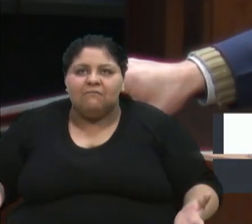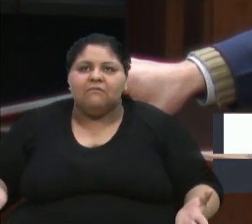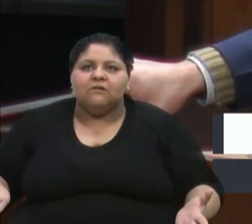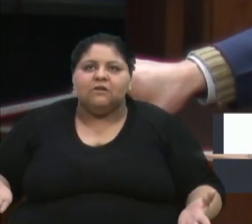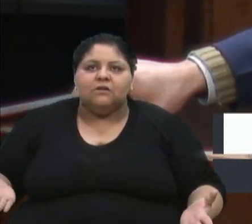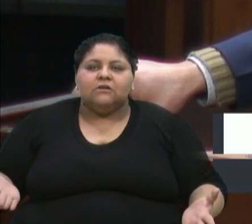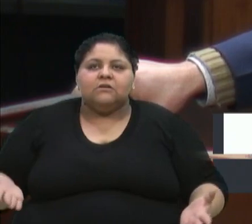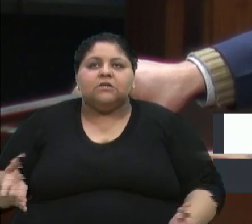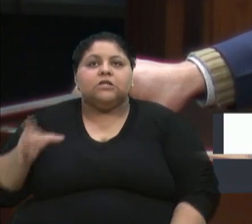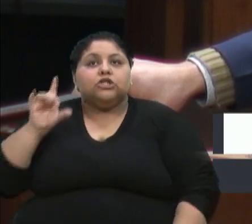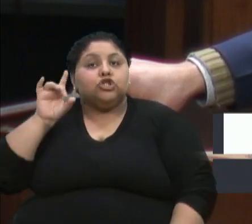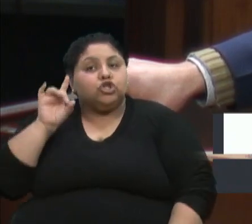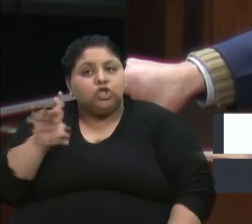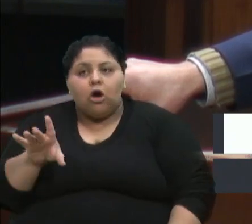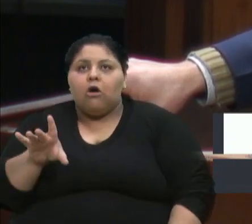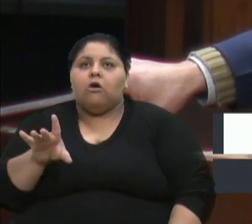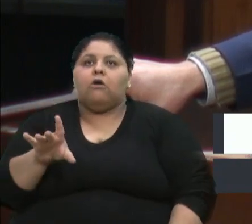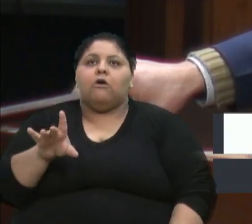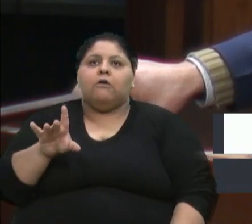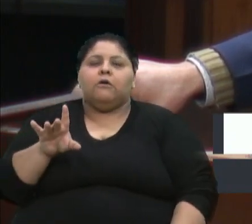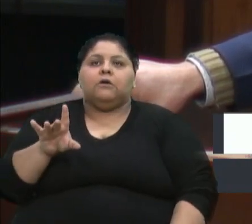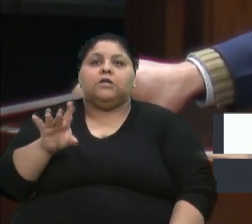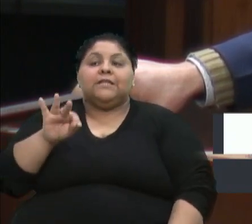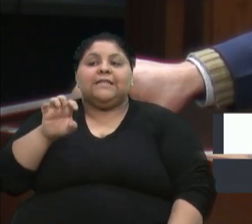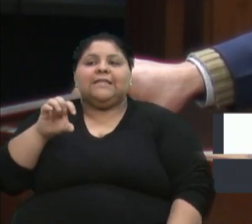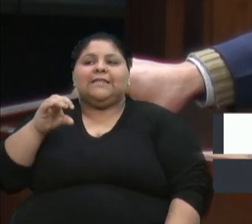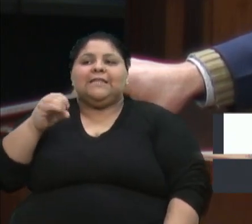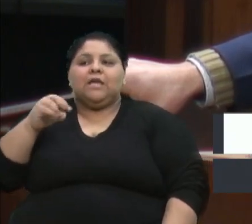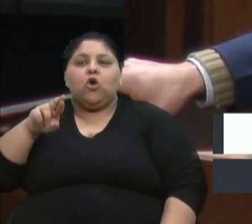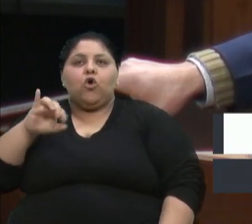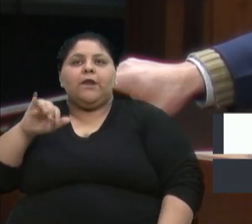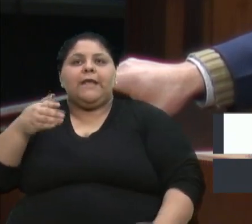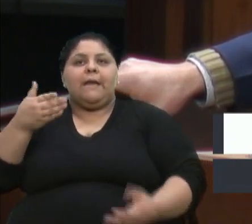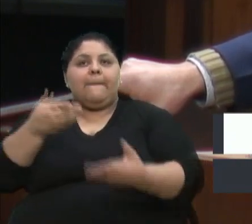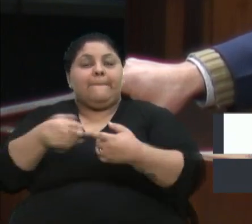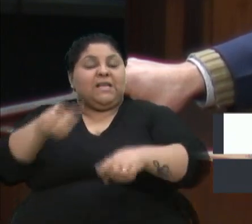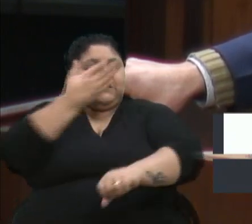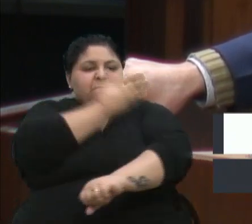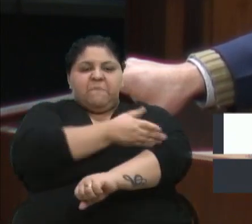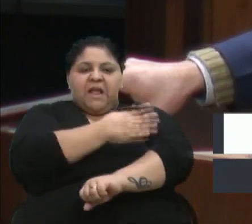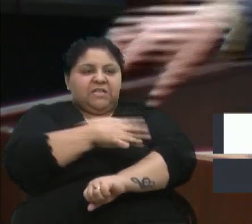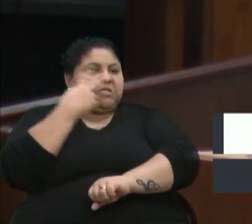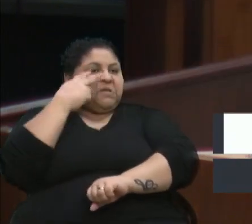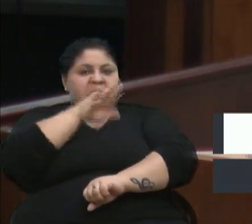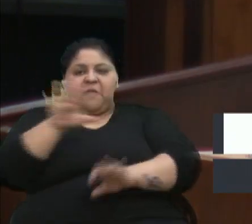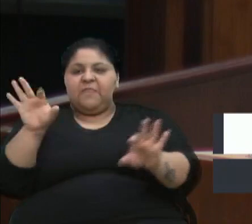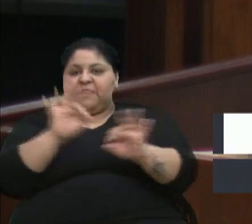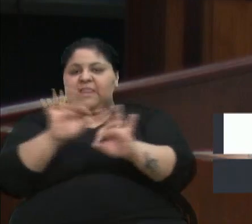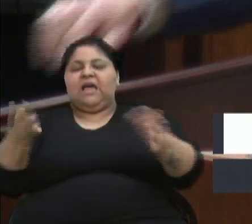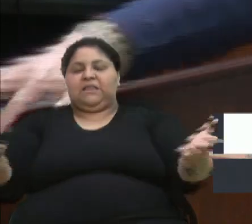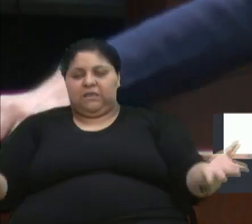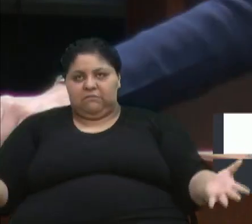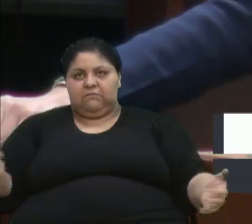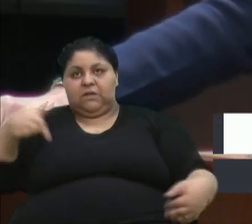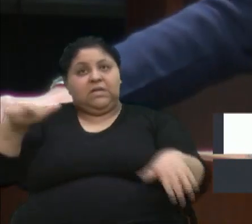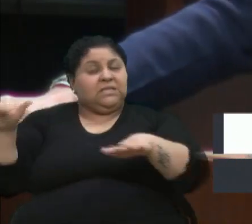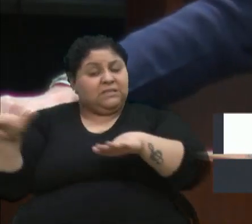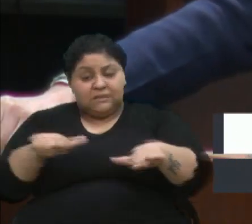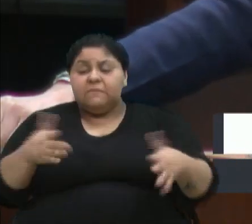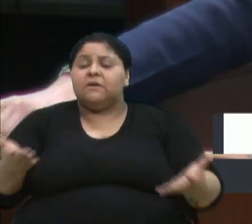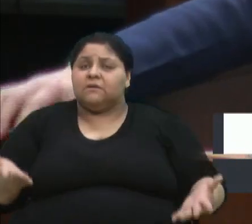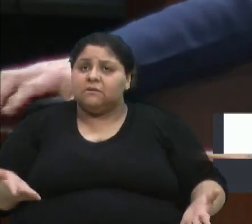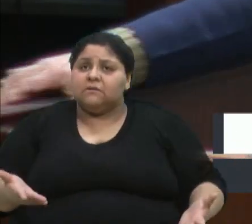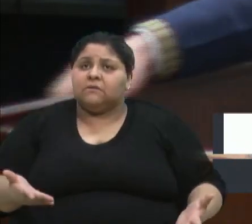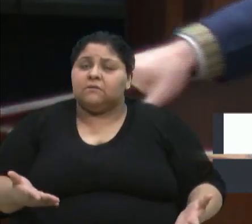É só teoria, porque prática eu não estou vendo. Essa semana ainda,